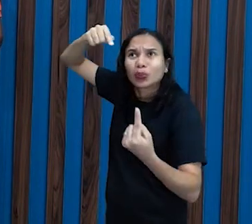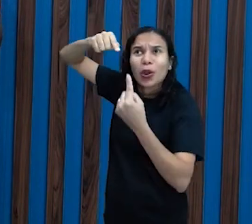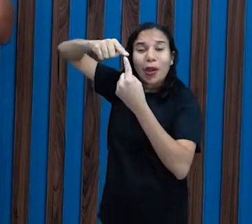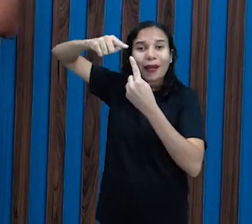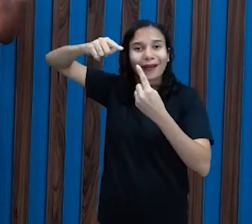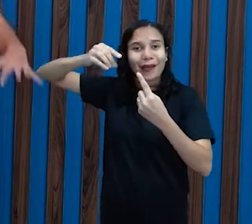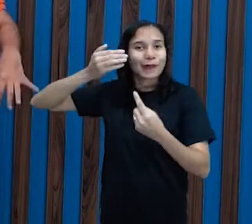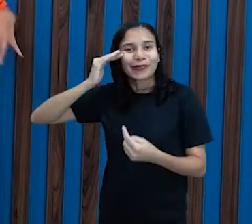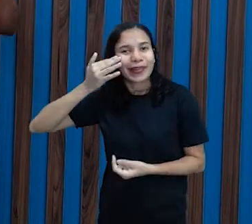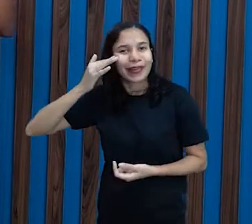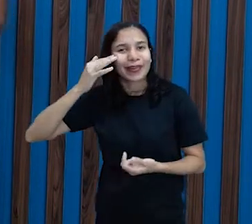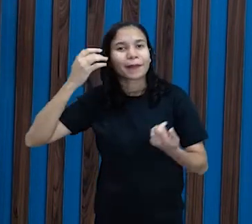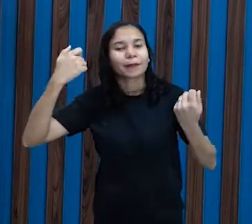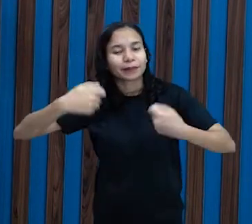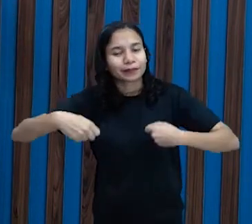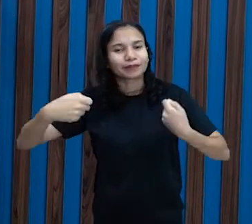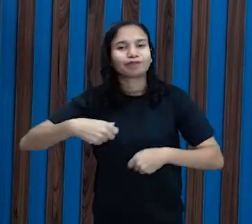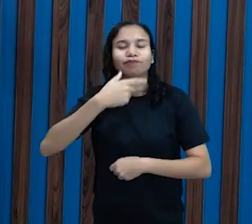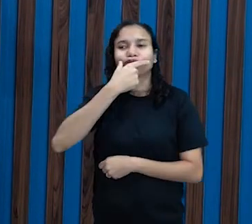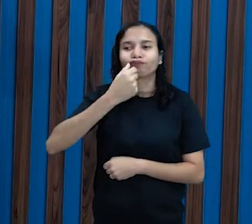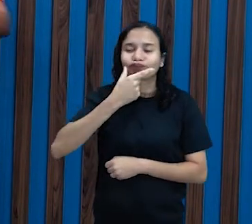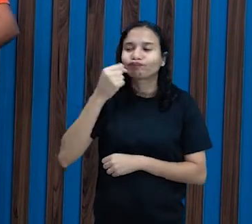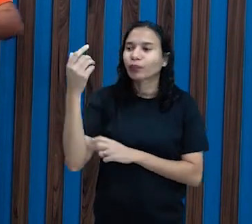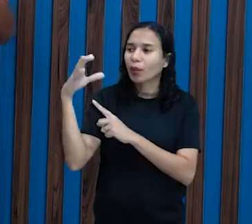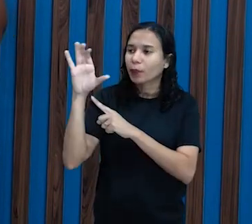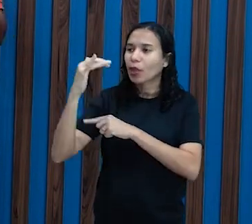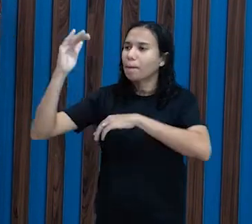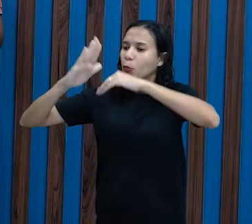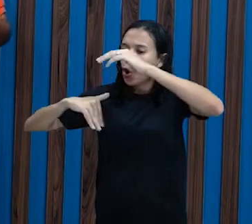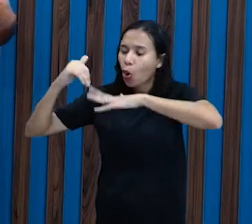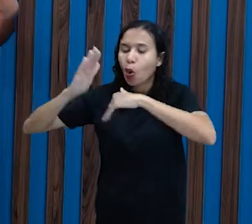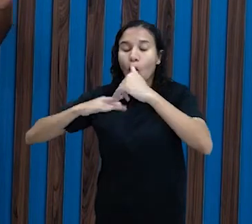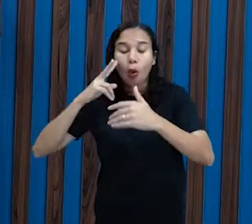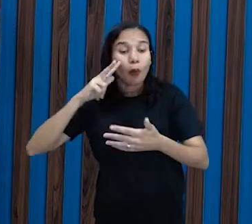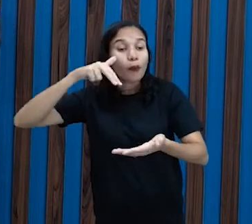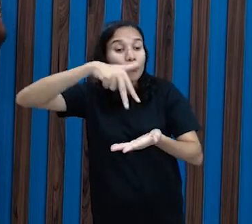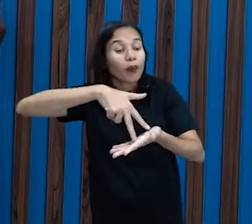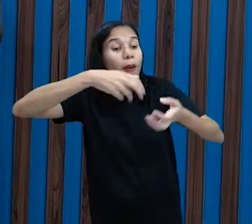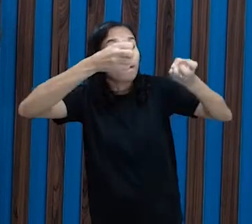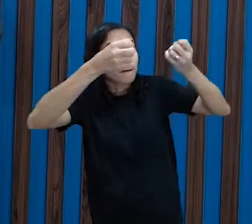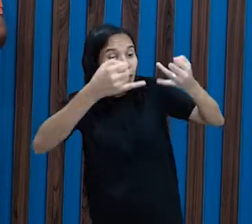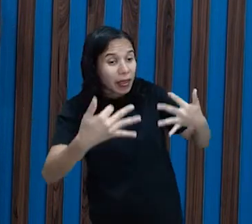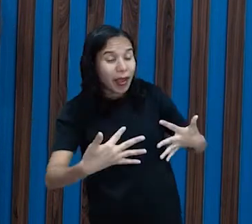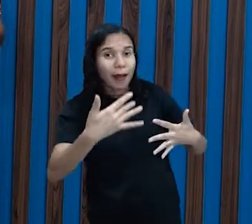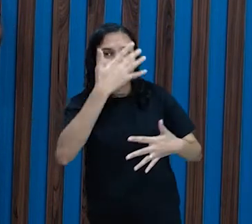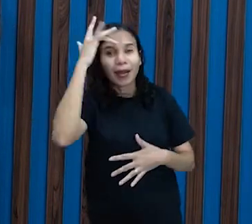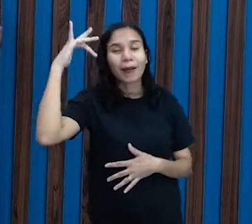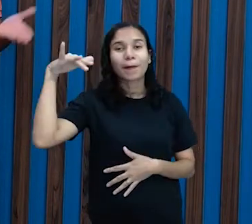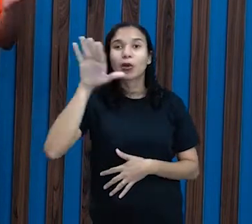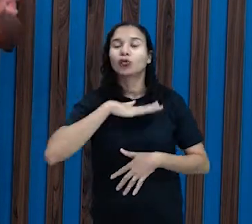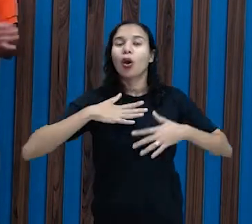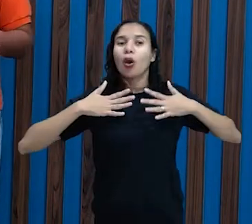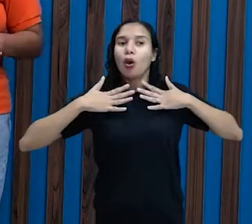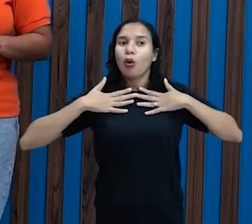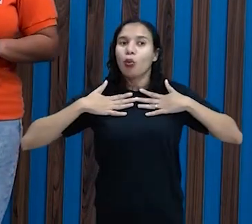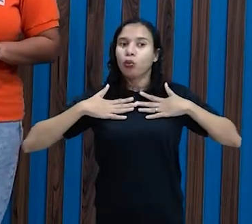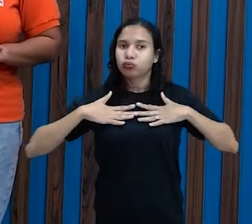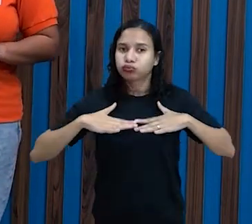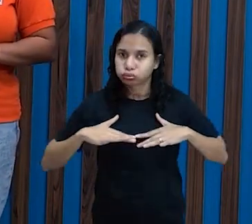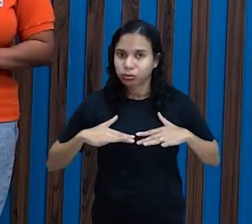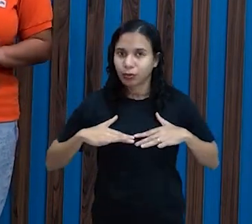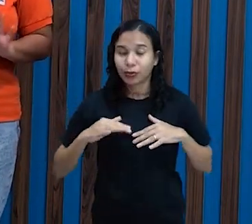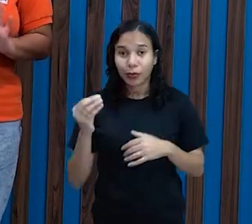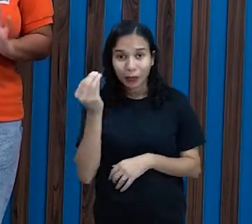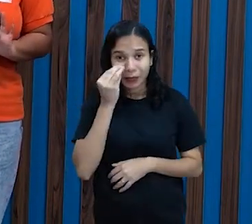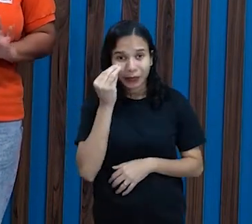outra. Precisou de uma explicação científica para que os corações se acalmassem. Observem que aqui a gente